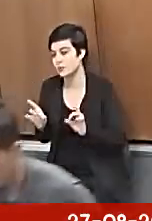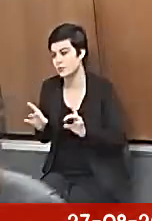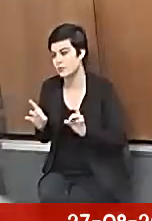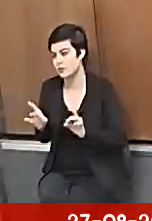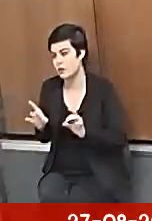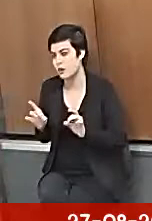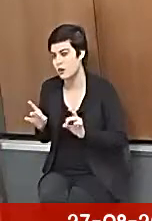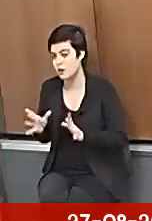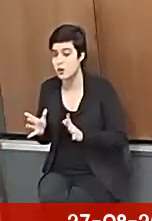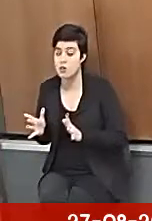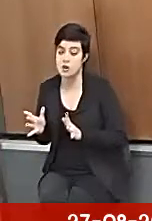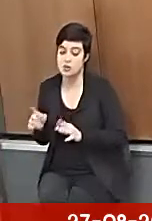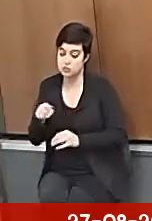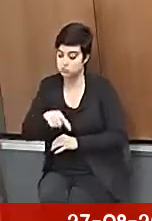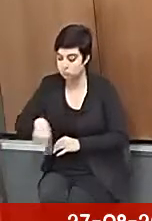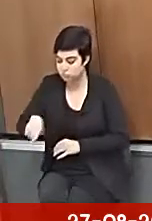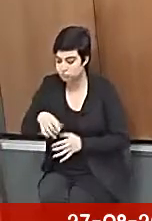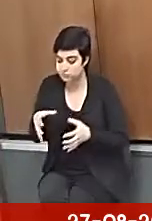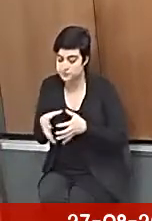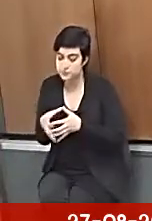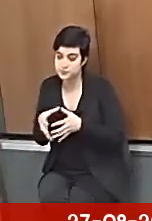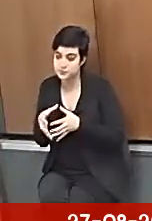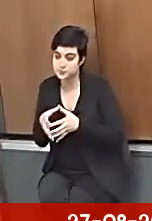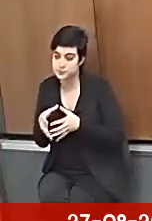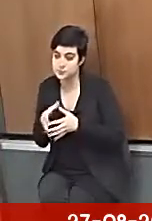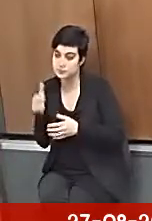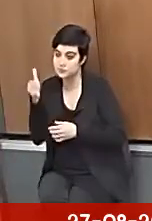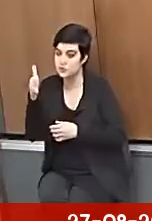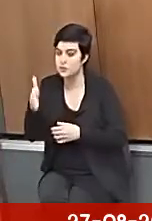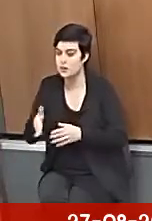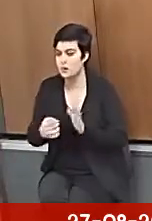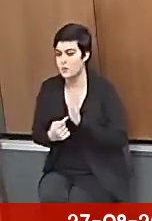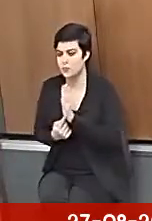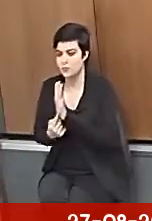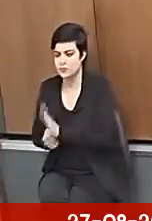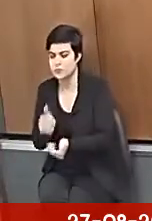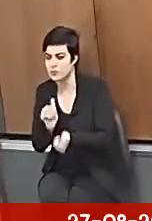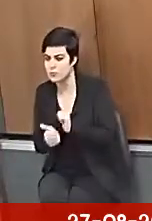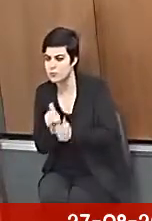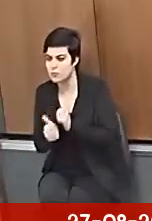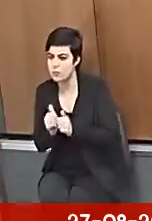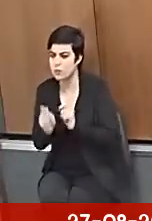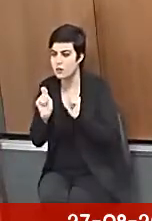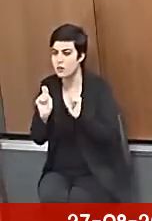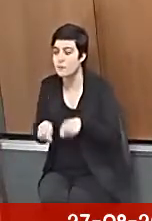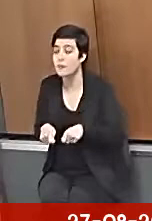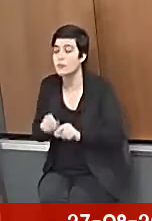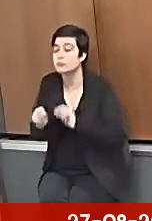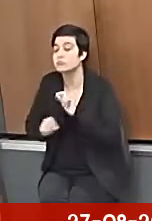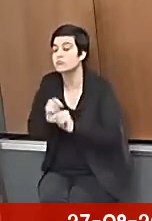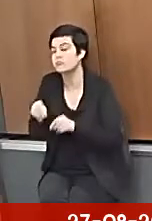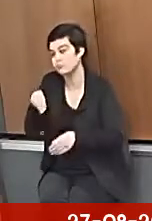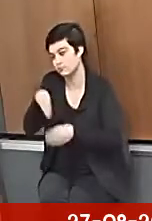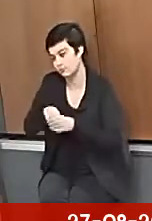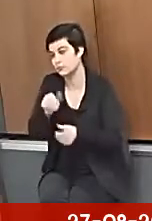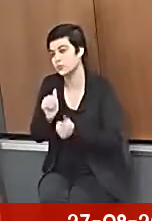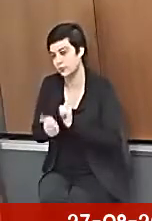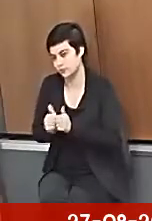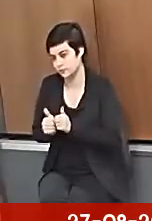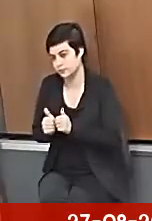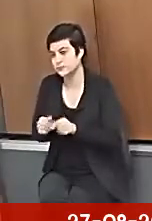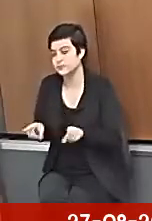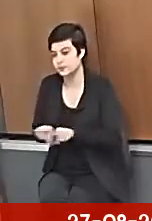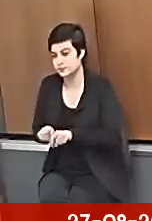pra eles é mostrar aquilo que sabe mostrarem a sua competência dentro do esporte né e